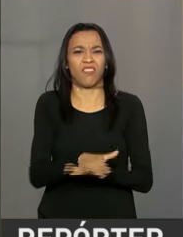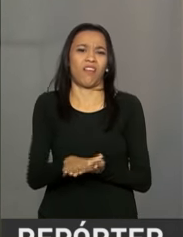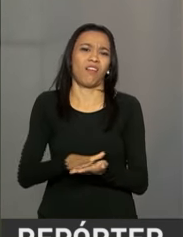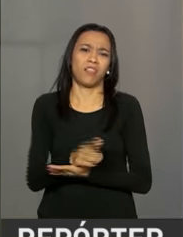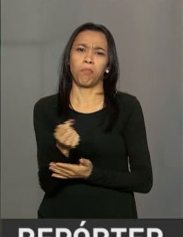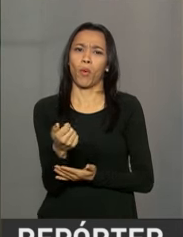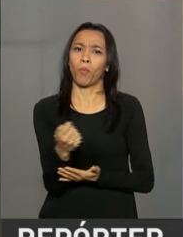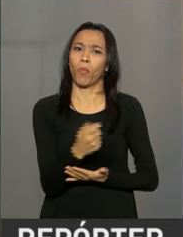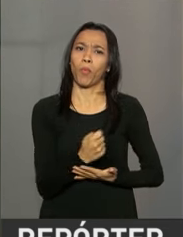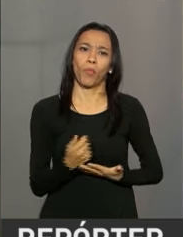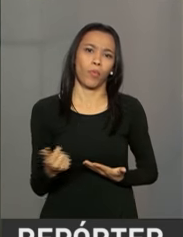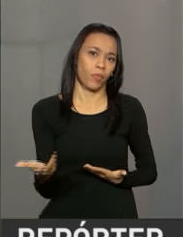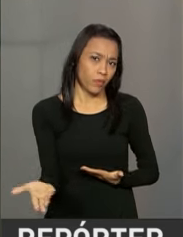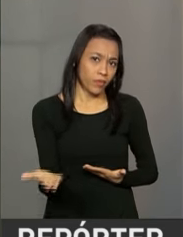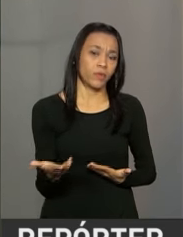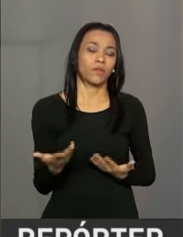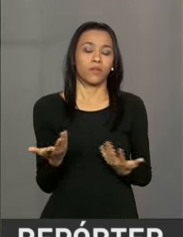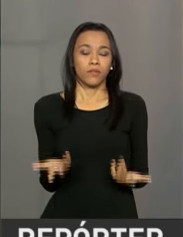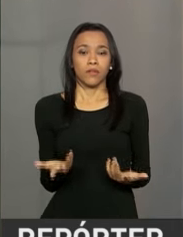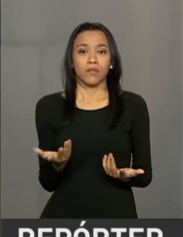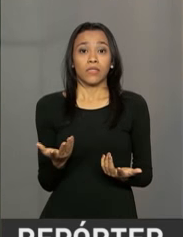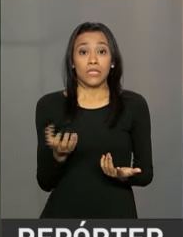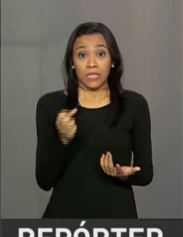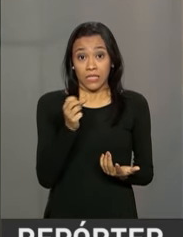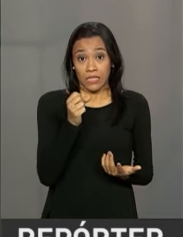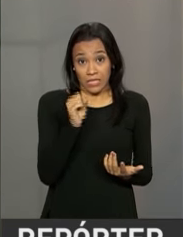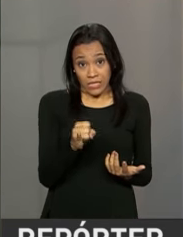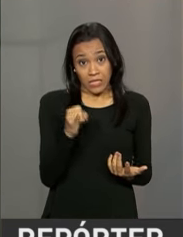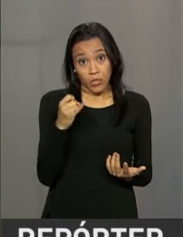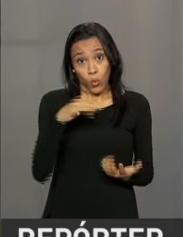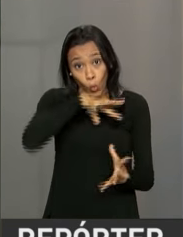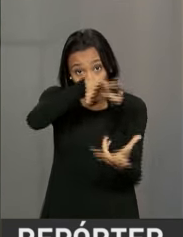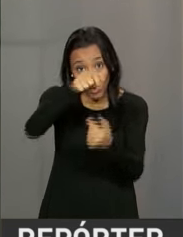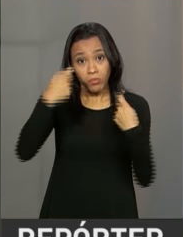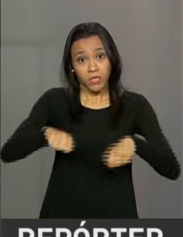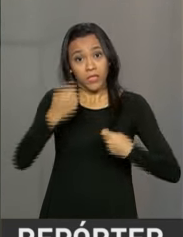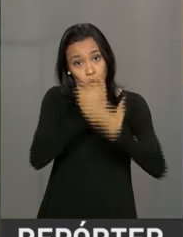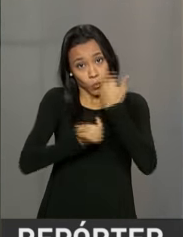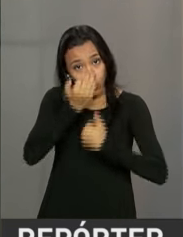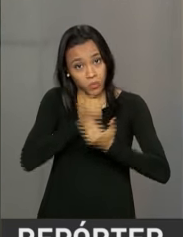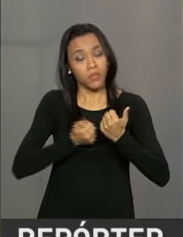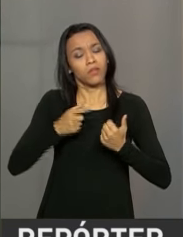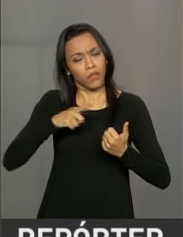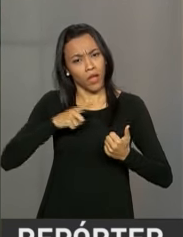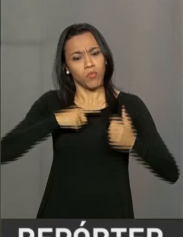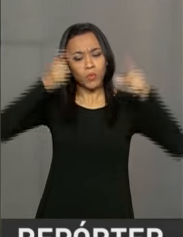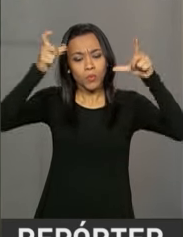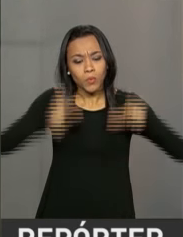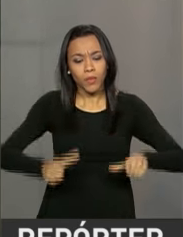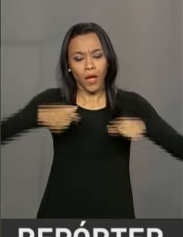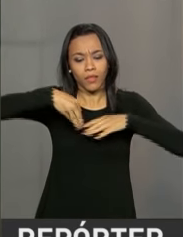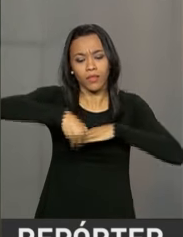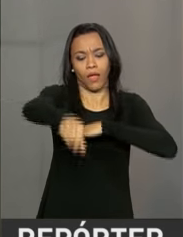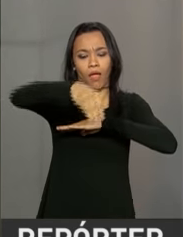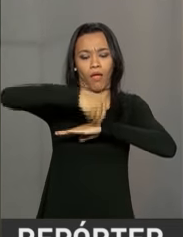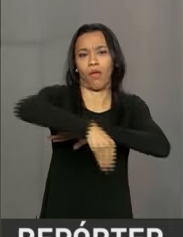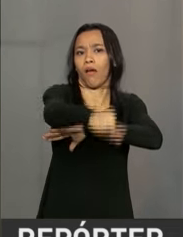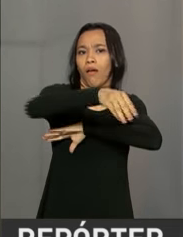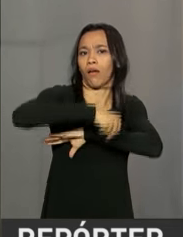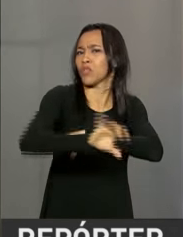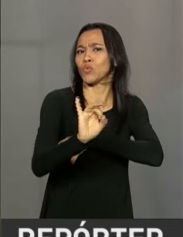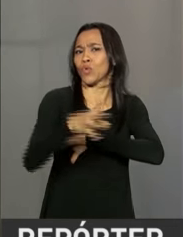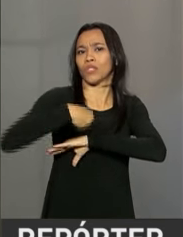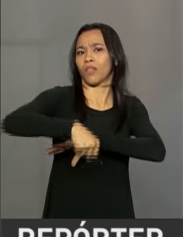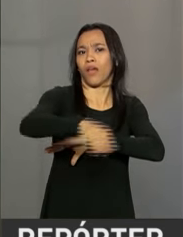né? Então nós temos espaço. Se o mundo precisar de mais alimentos, nós somos, nós temos capacidade para fazer isso, não só de